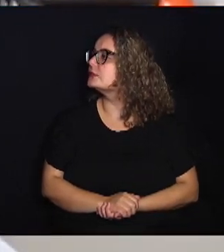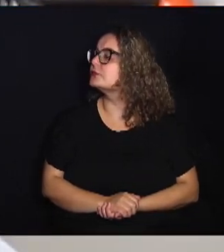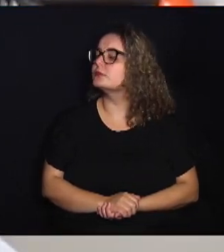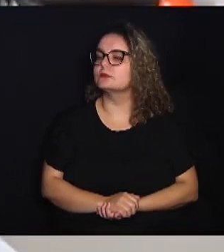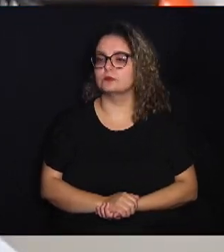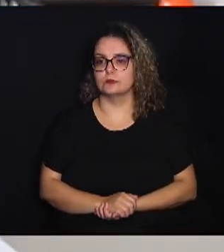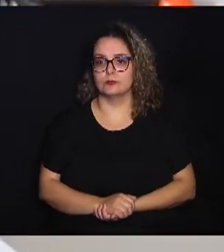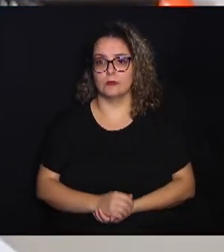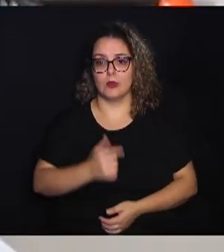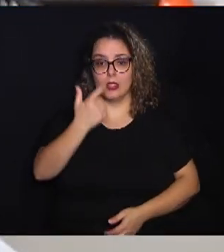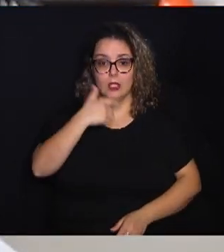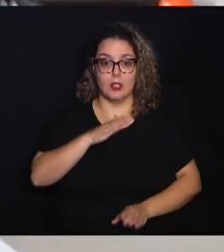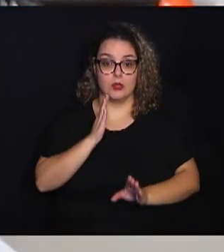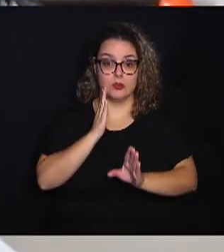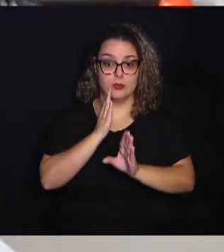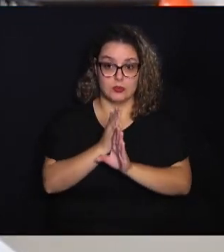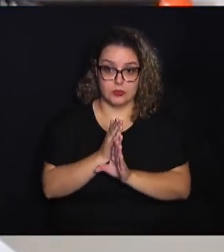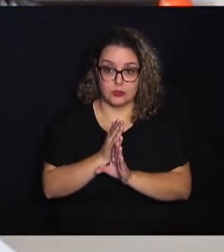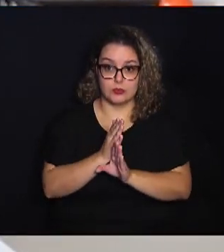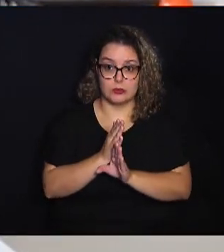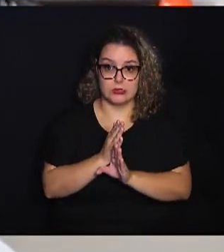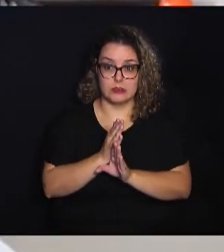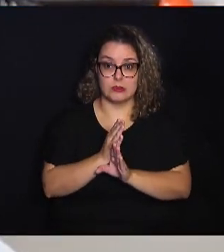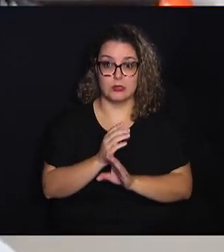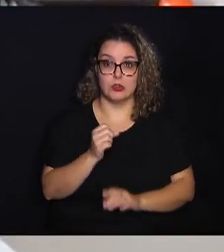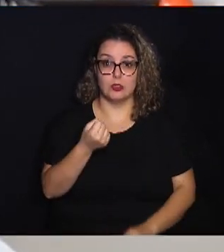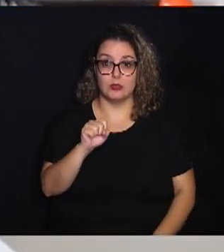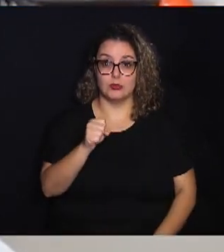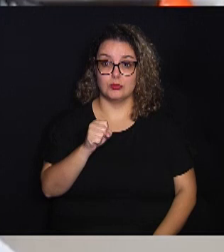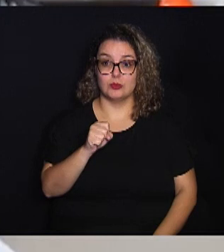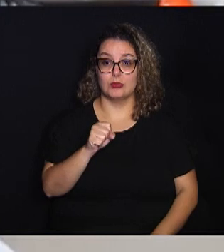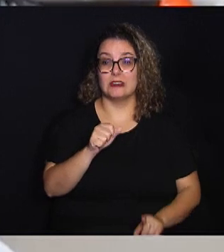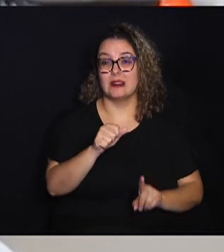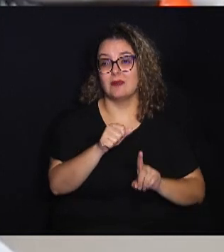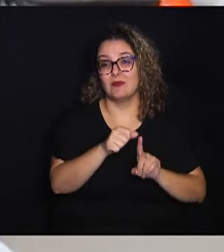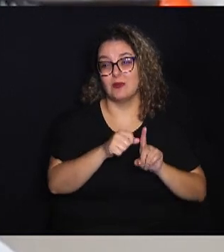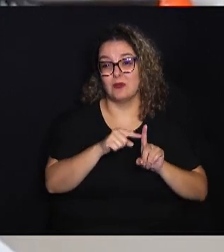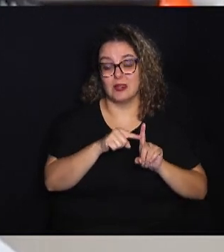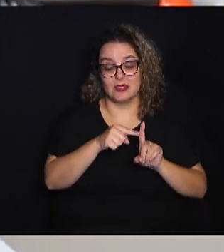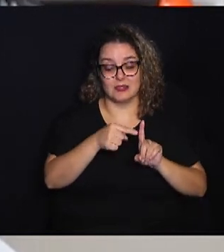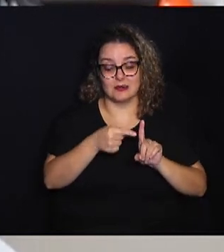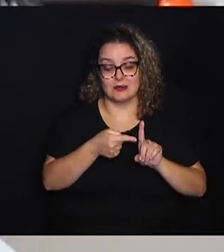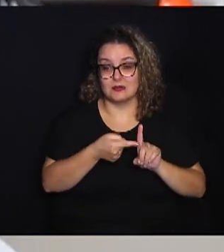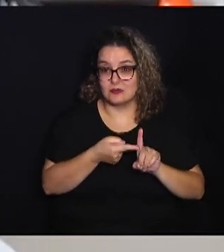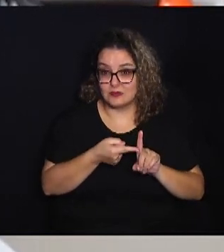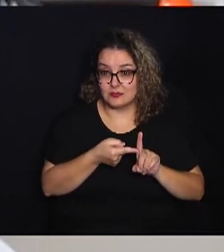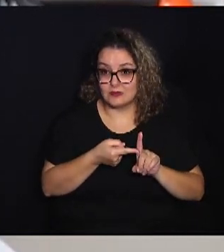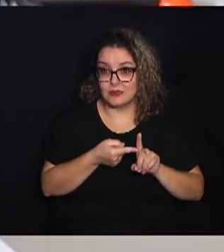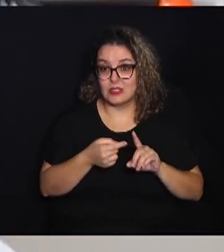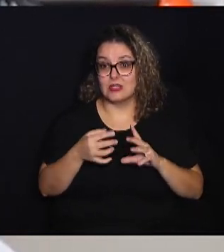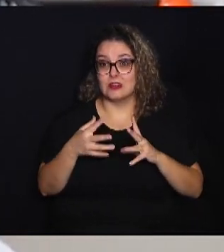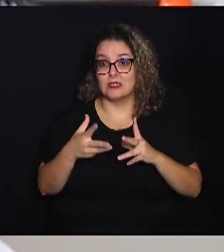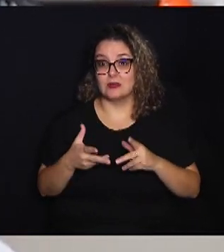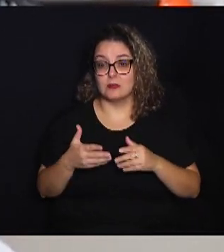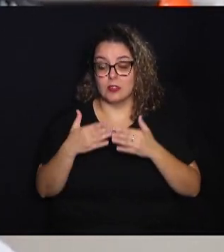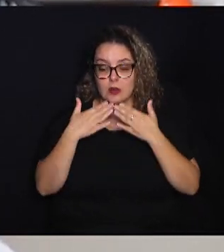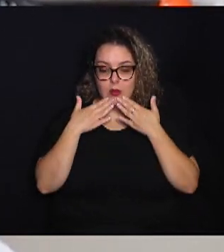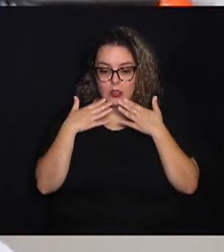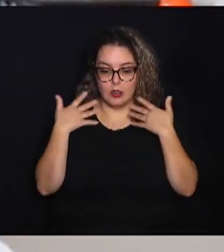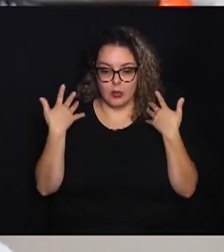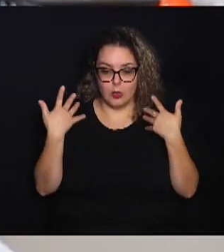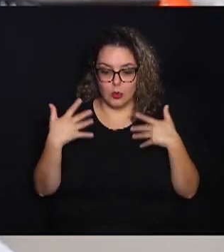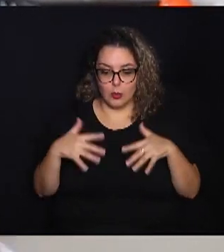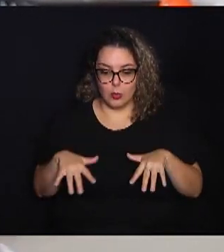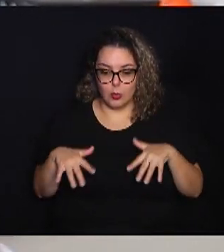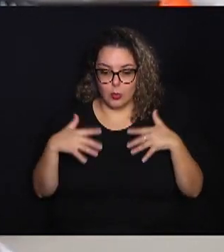Eu descobri quando ele já estava no 8º mês. E é uma coisa que todo mundo ficou impressionado,